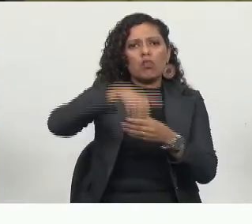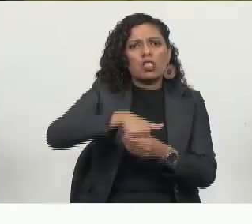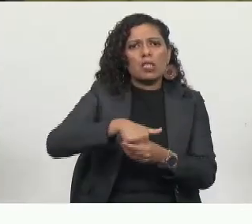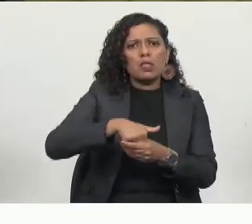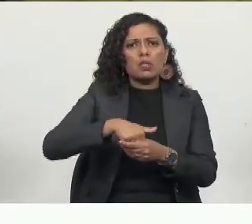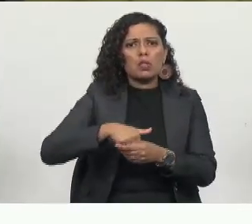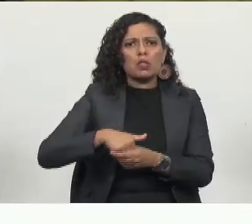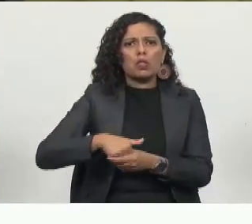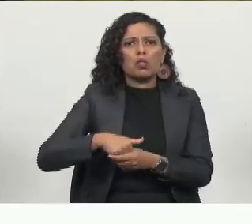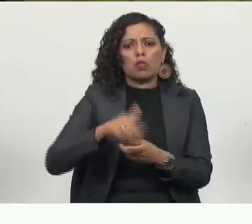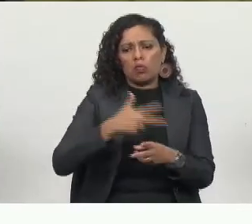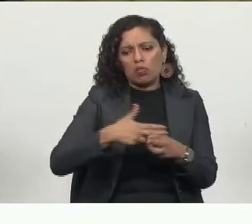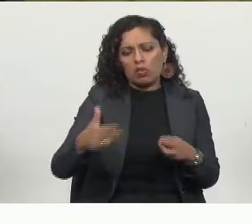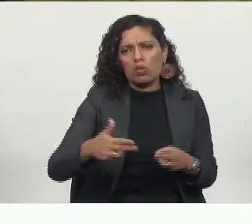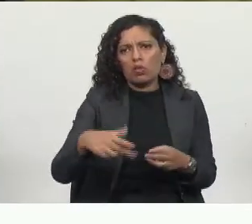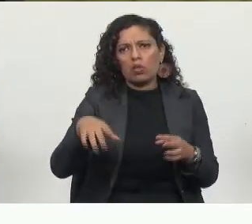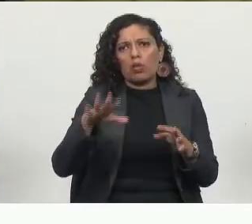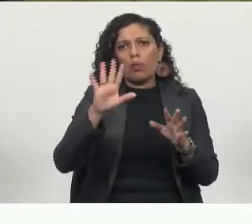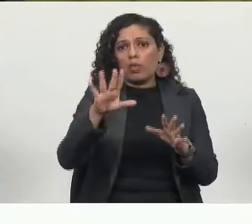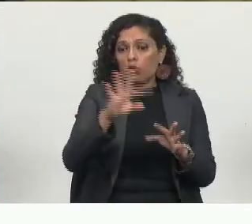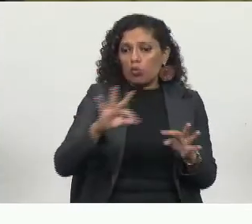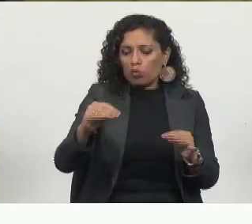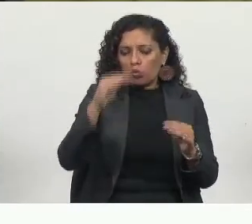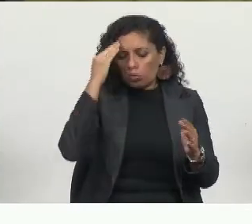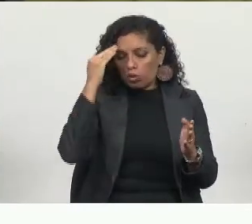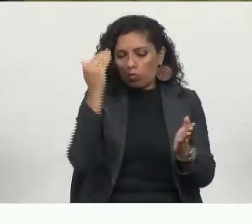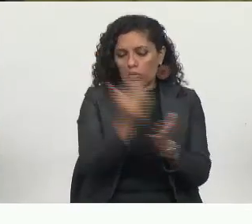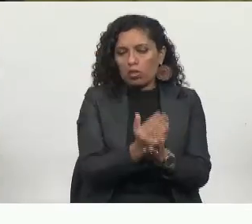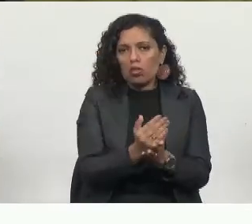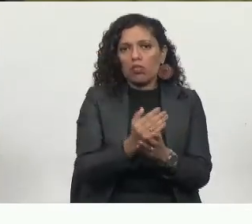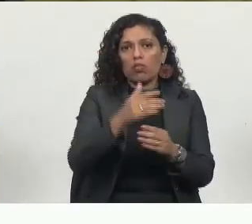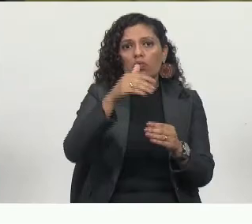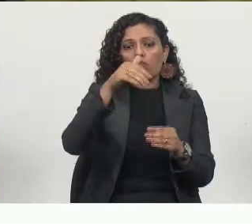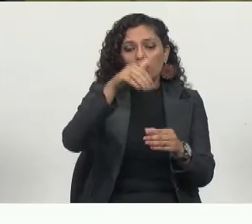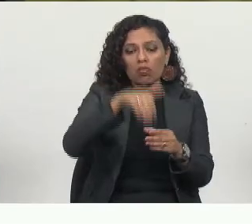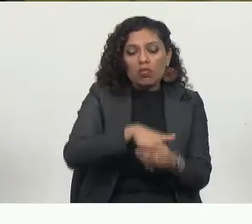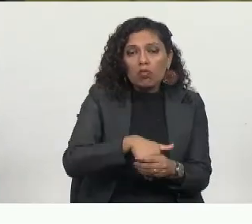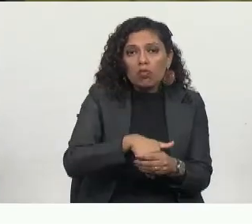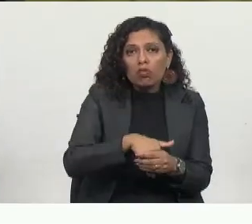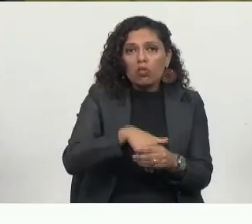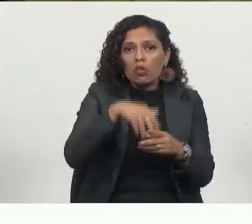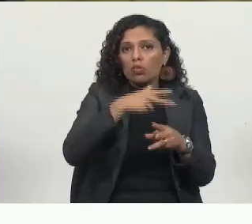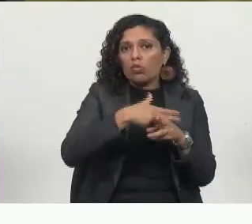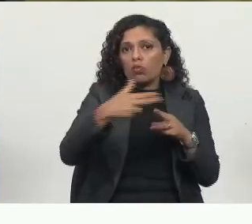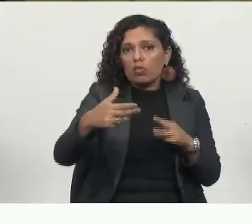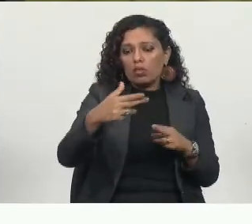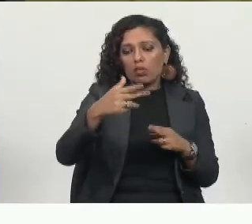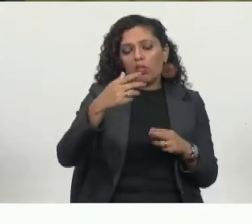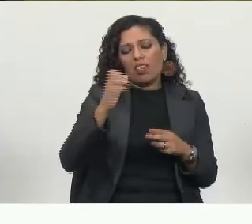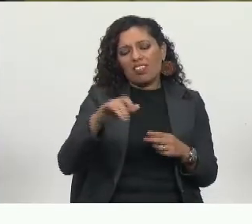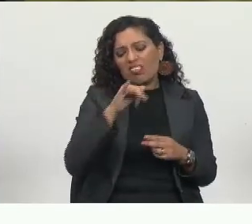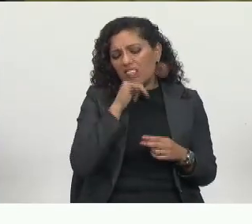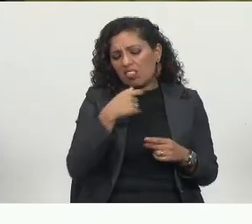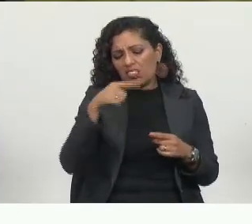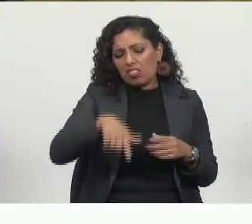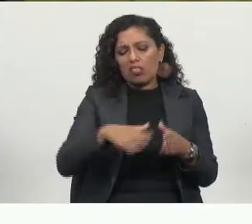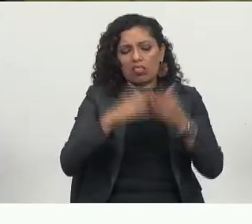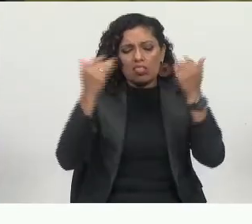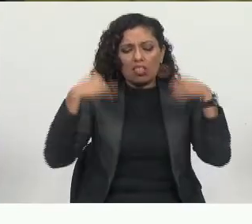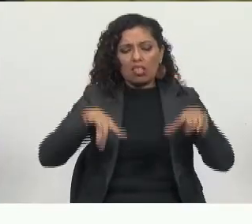o processo legislativo foi todo respeitado, foi ganho no voto. É uma pena que a nossa casa fique